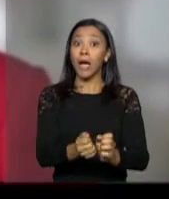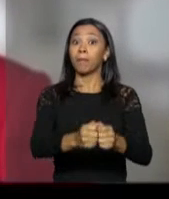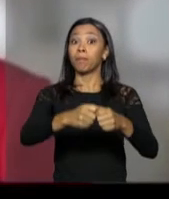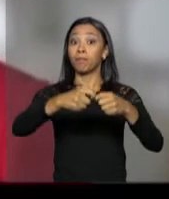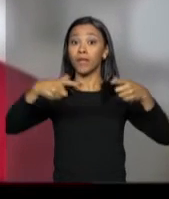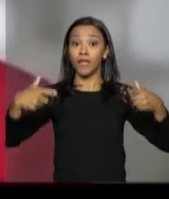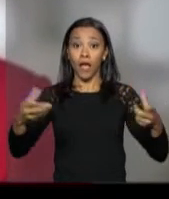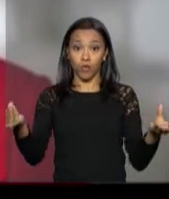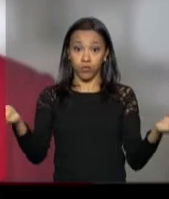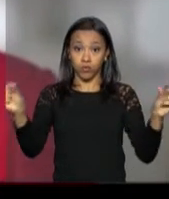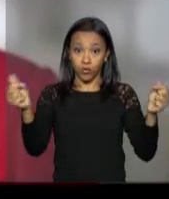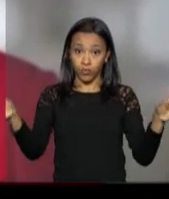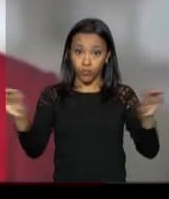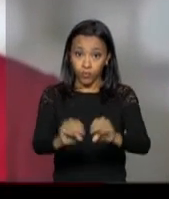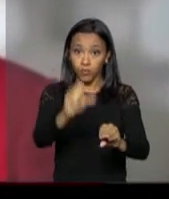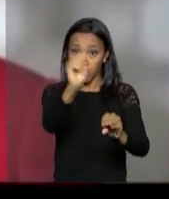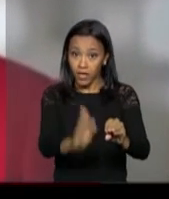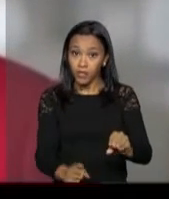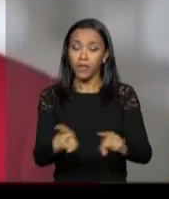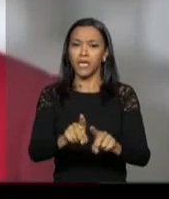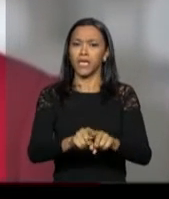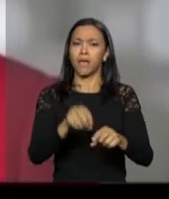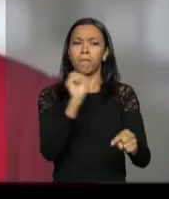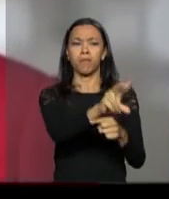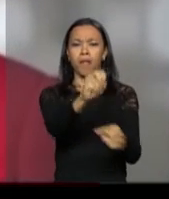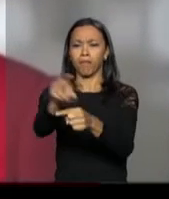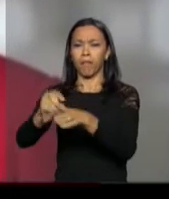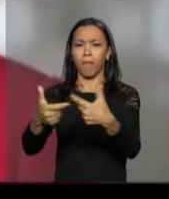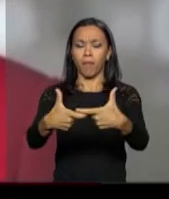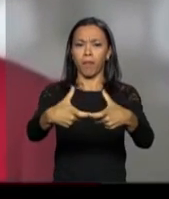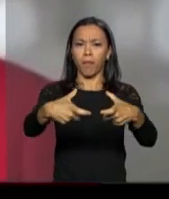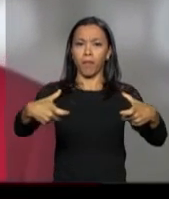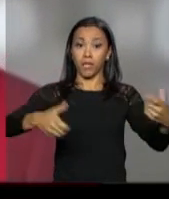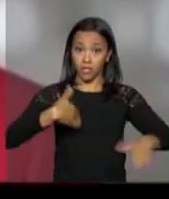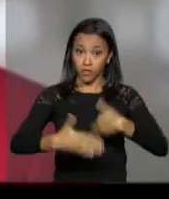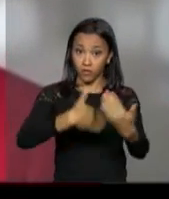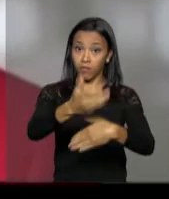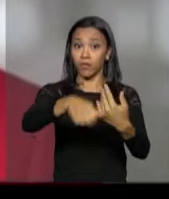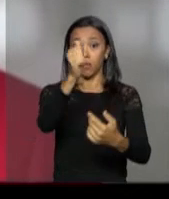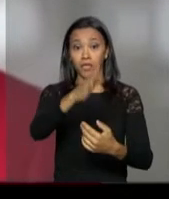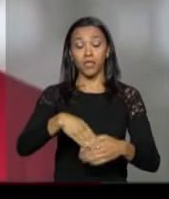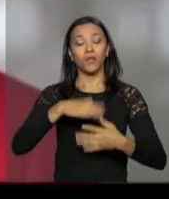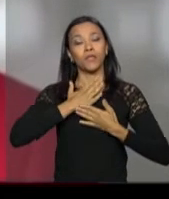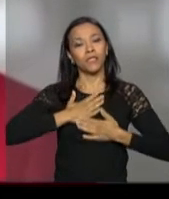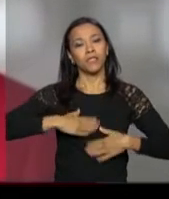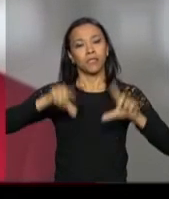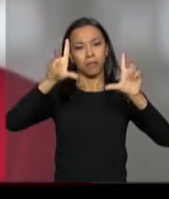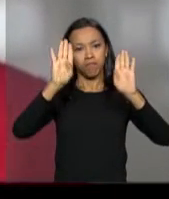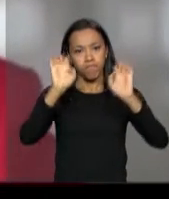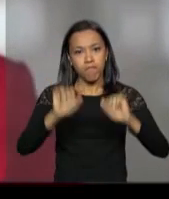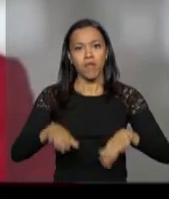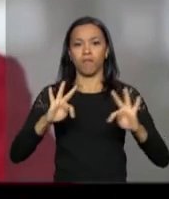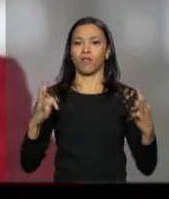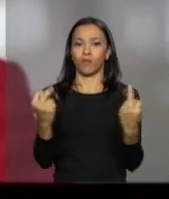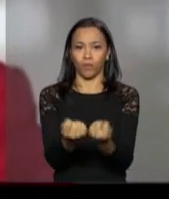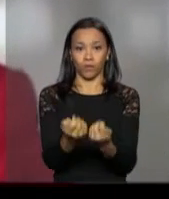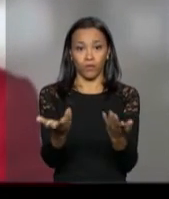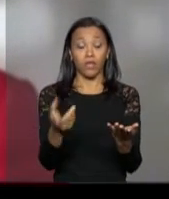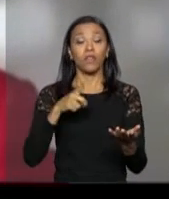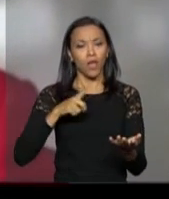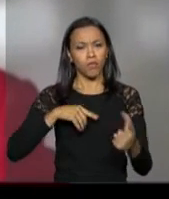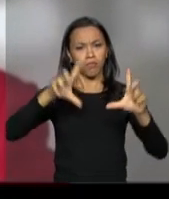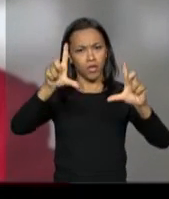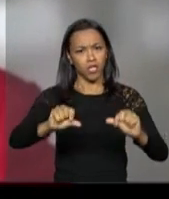investimento, aumentar o emprego e garantir mais crescimento para o país e bem-estar para os brasileiros. Temos